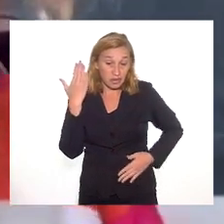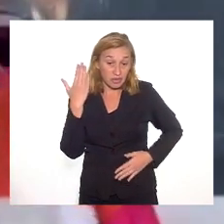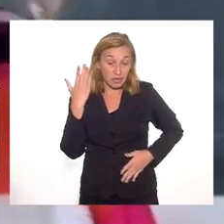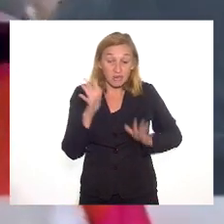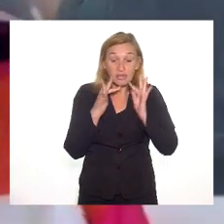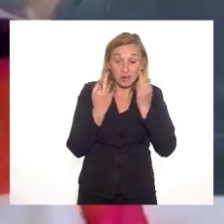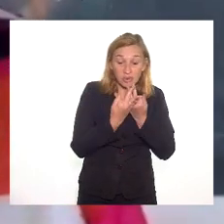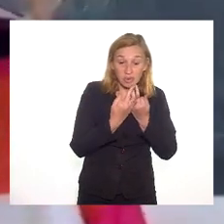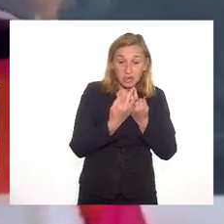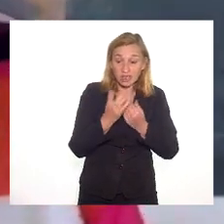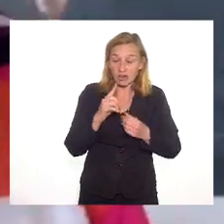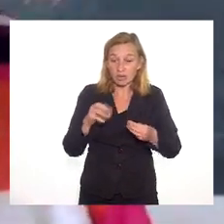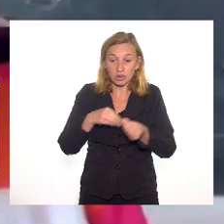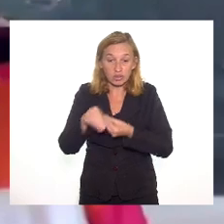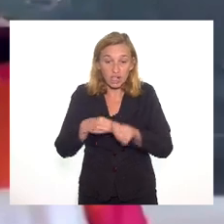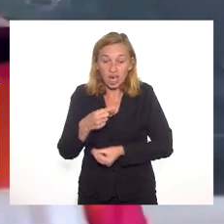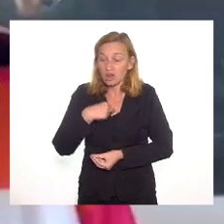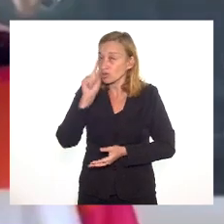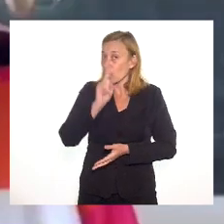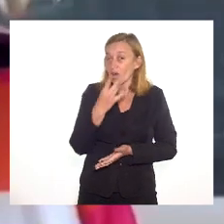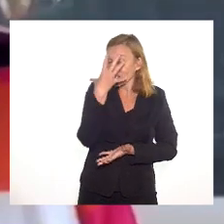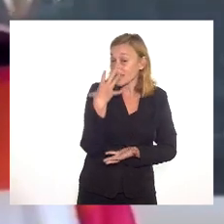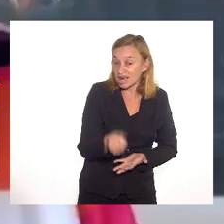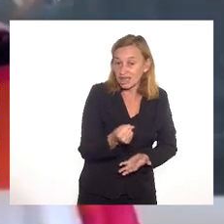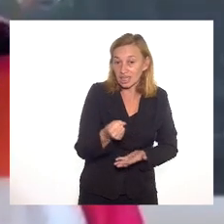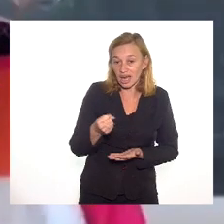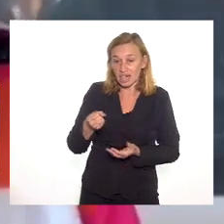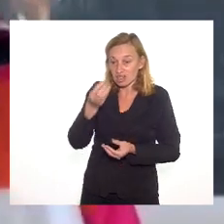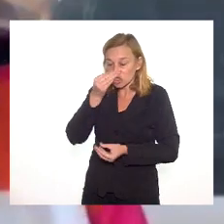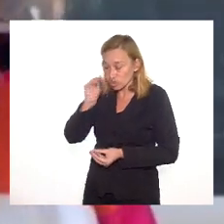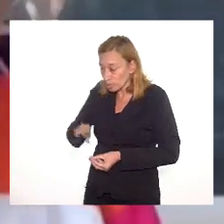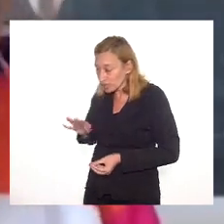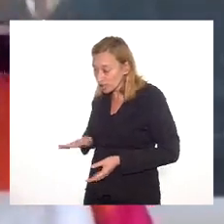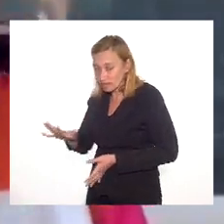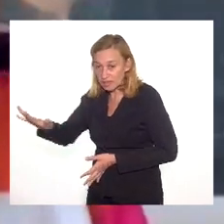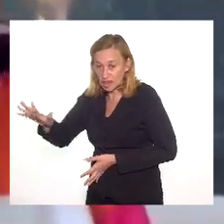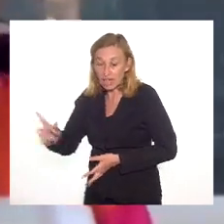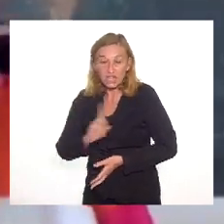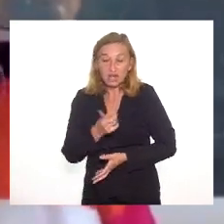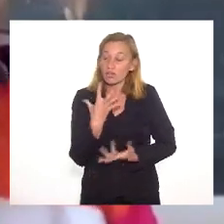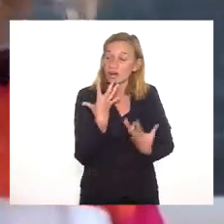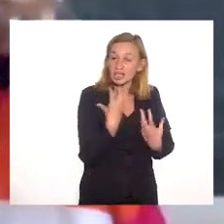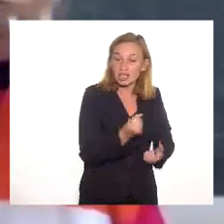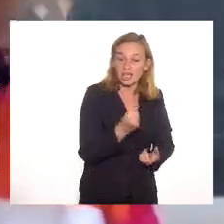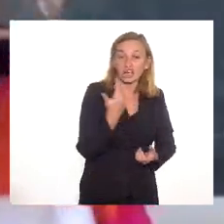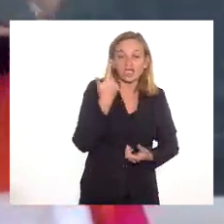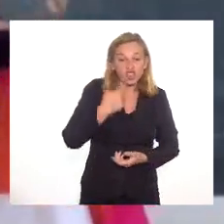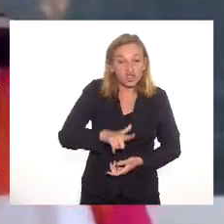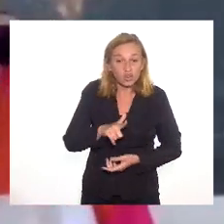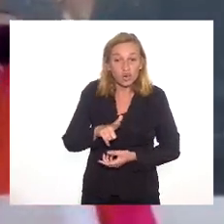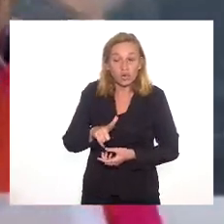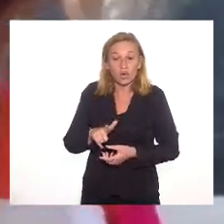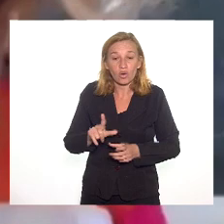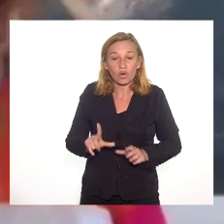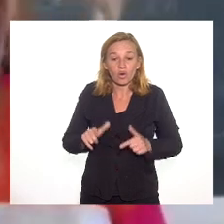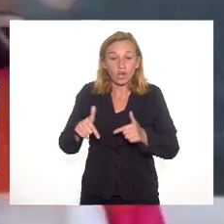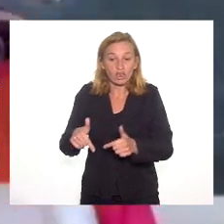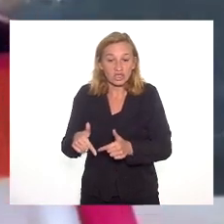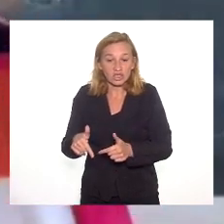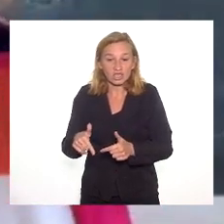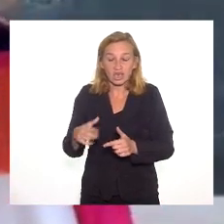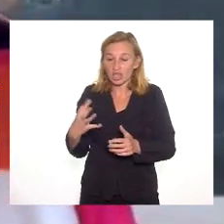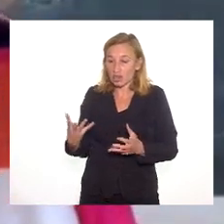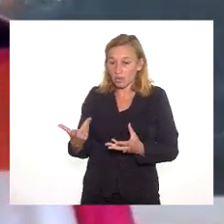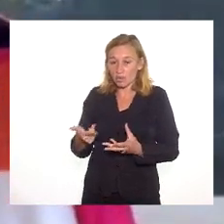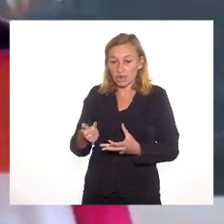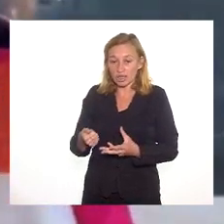é porque não vou admitir a criminalização da favela. Não vou admitir que, novamente, para passar uma operação como